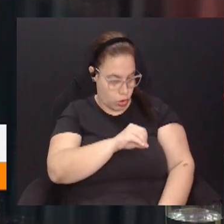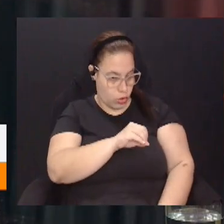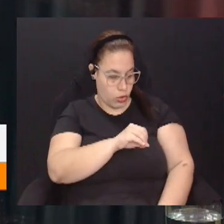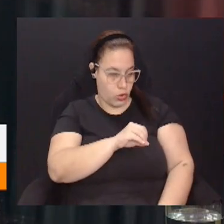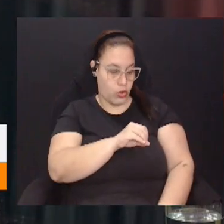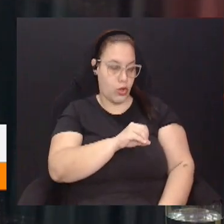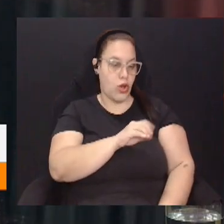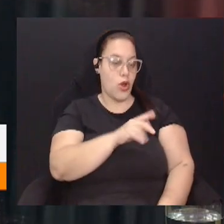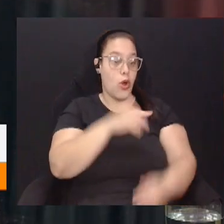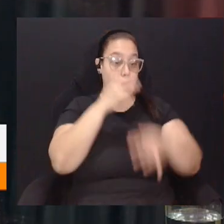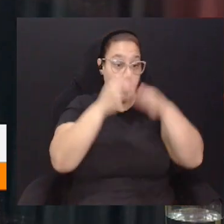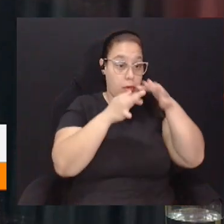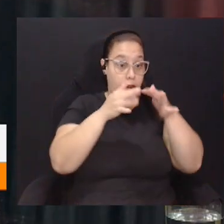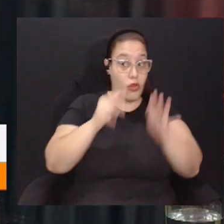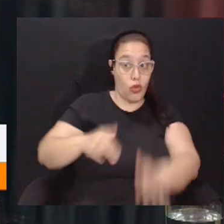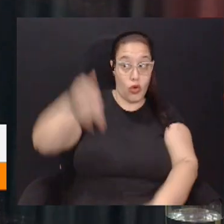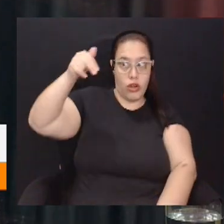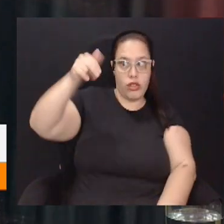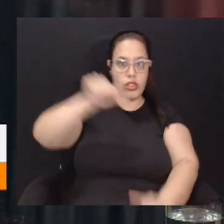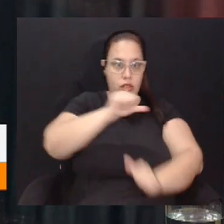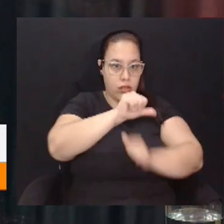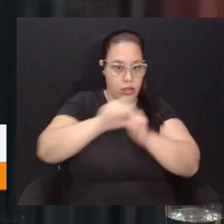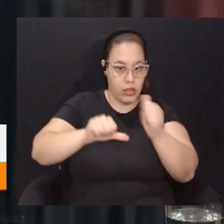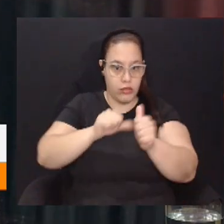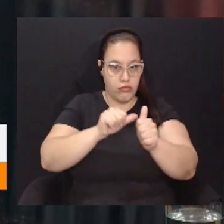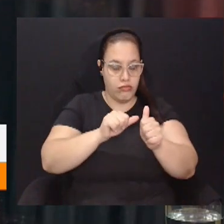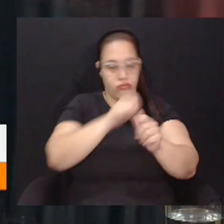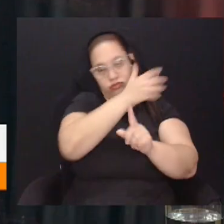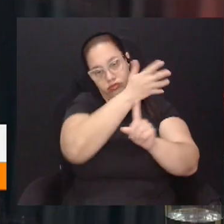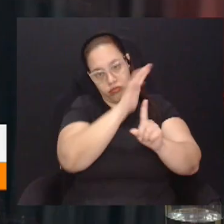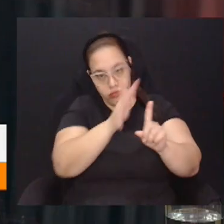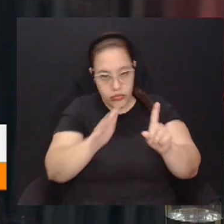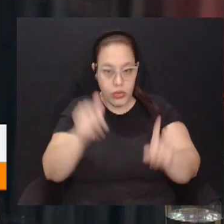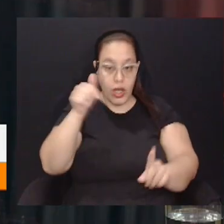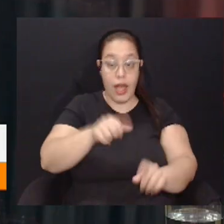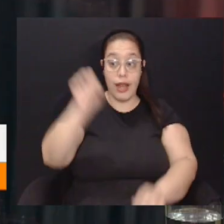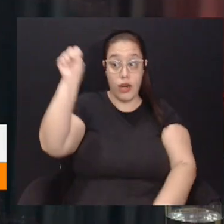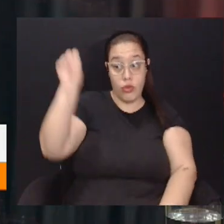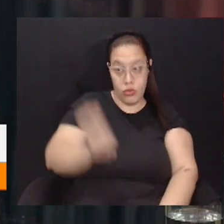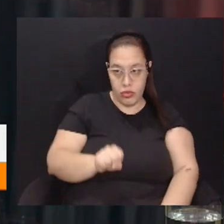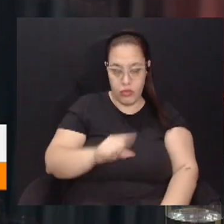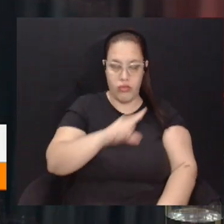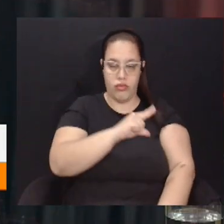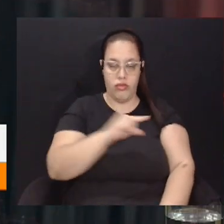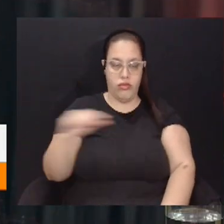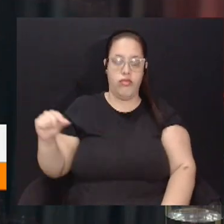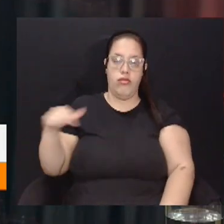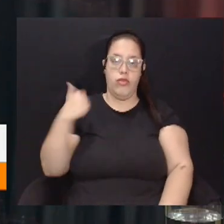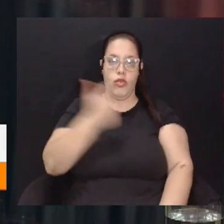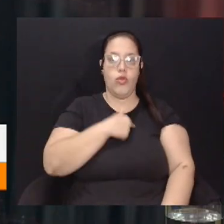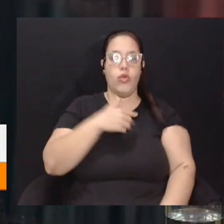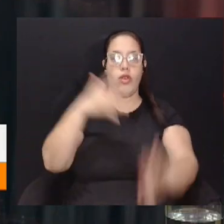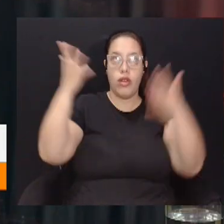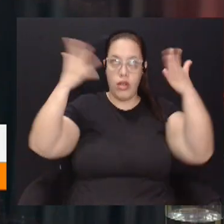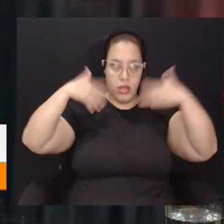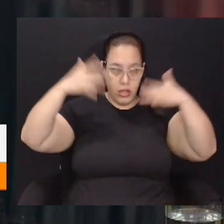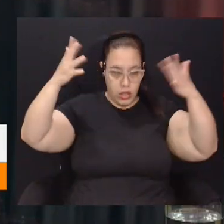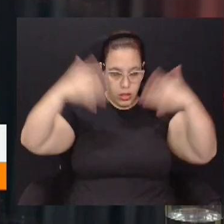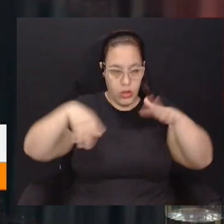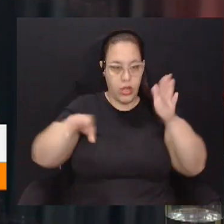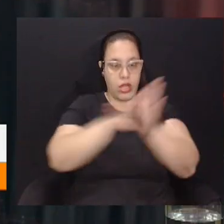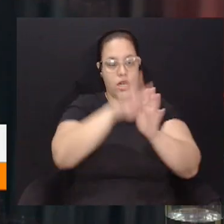seja, nós teremos uma mudança de estação. estação. Uhum. Aqui no sul, nós saímos do nosso Do verão, verão e entramos no outono.